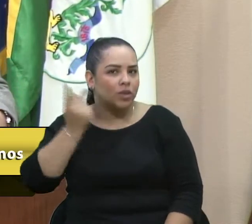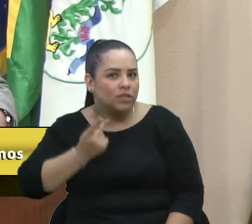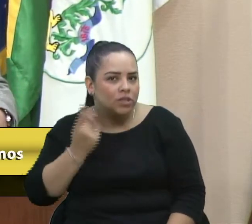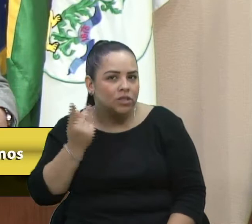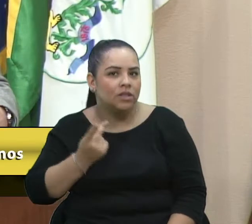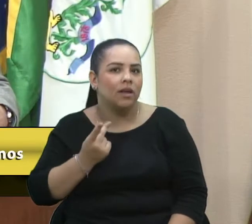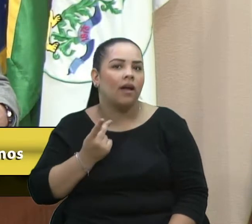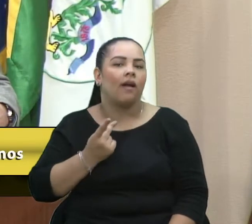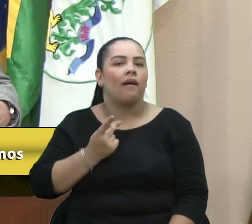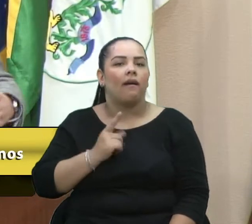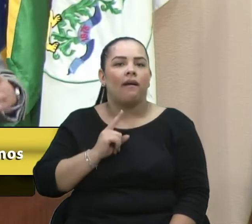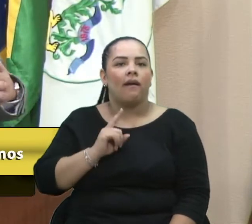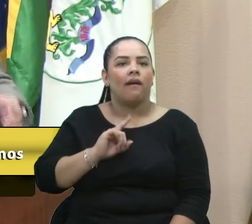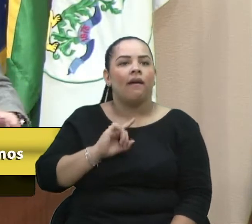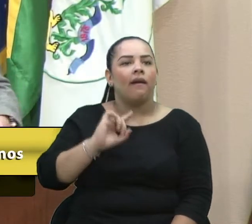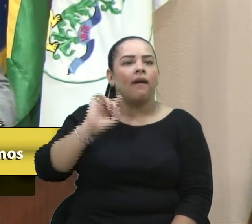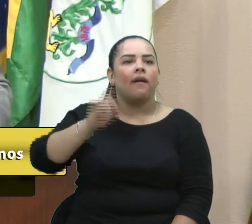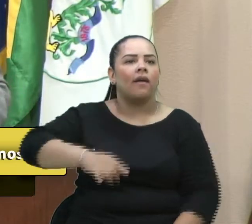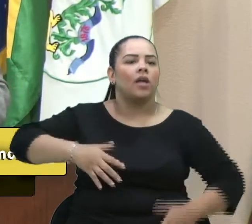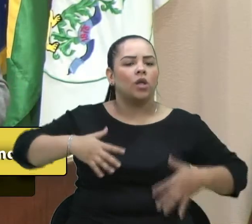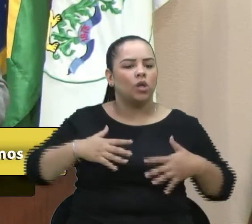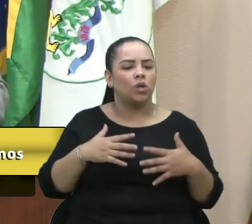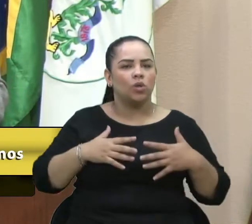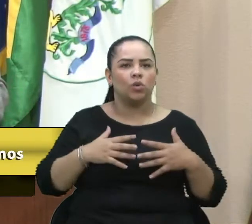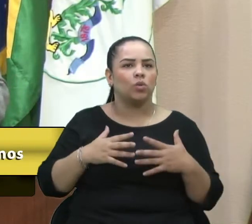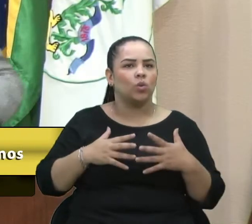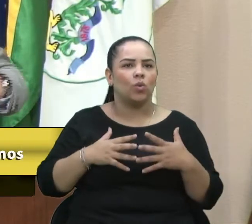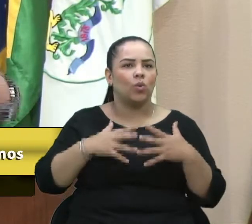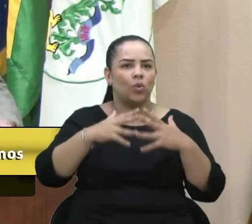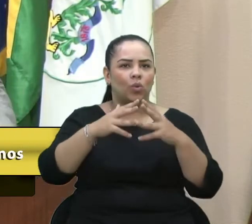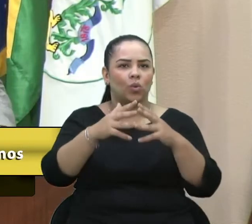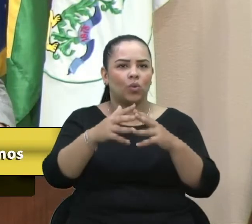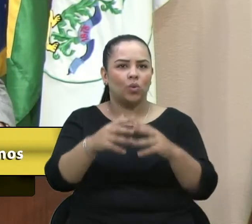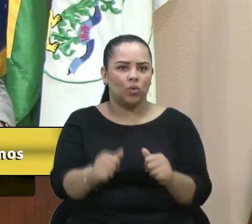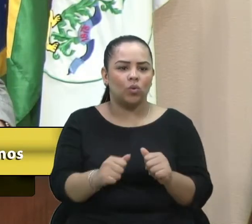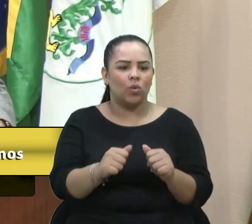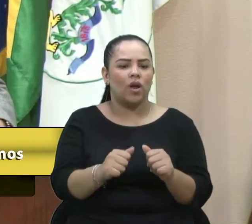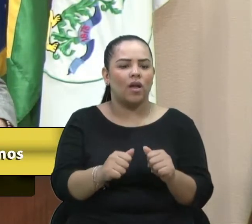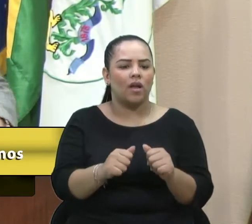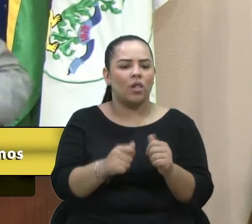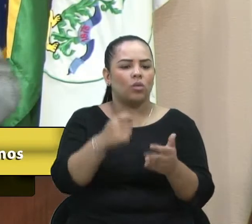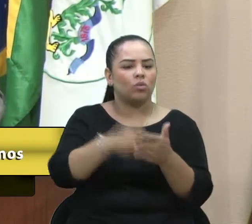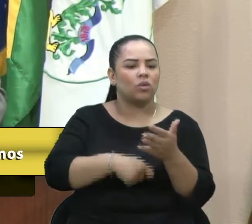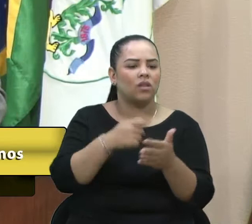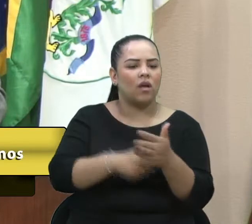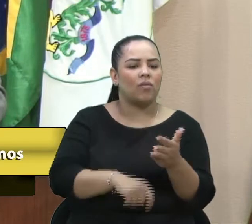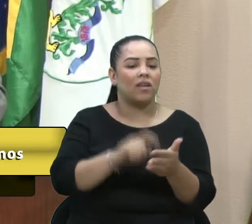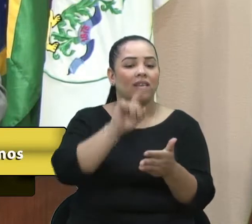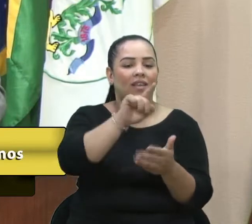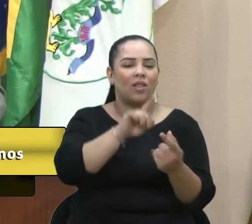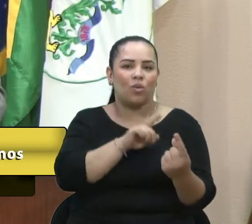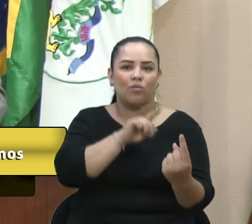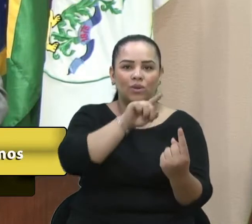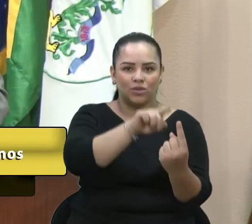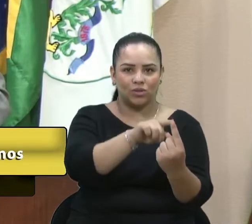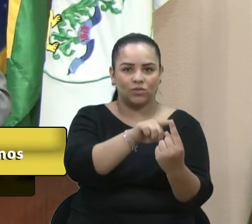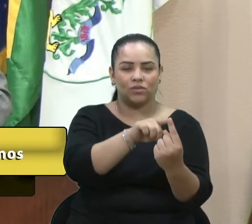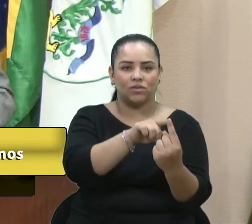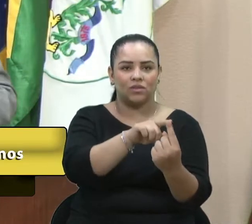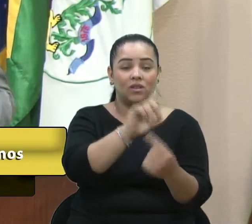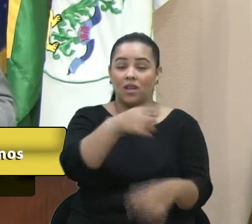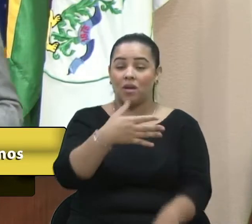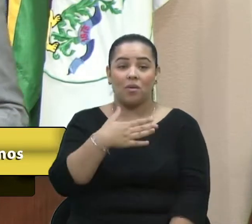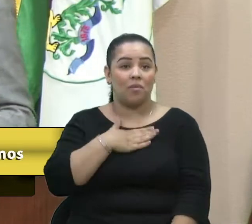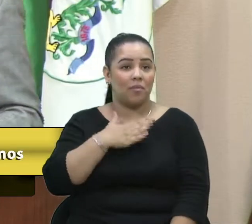visa, em todos os termos, a causa. Pois esse é o meu posicionamento.